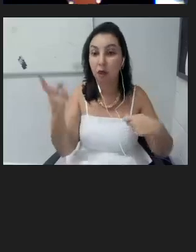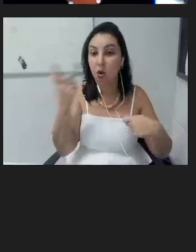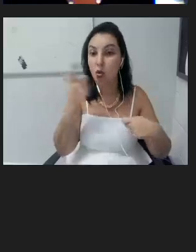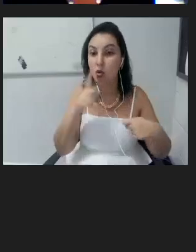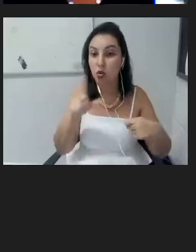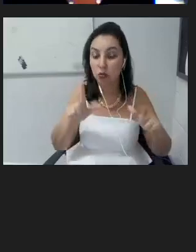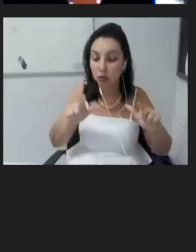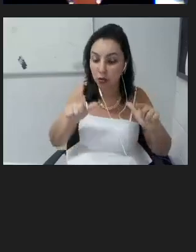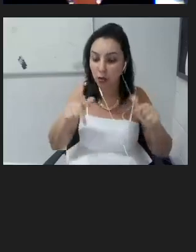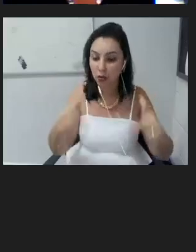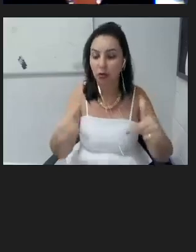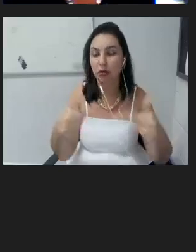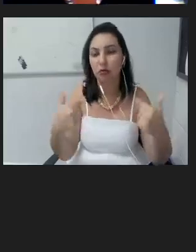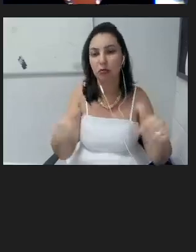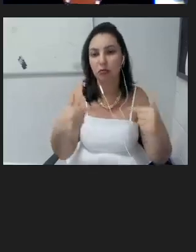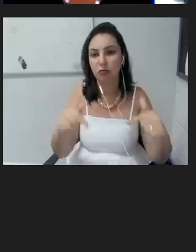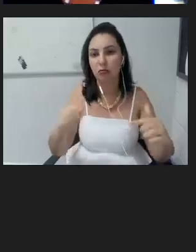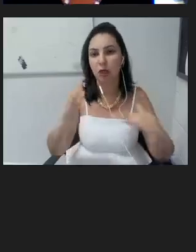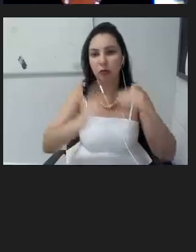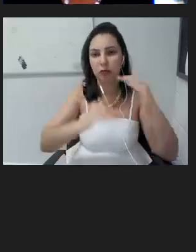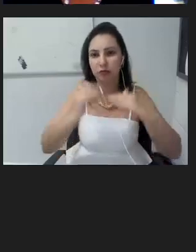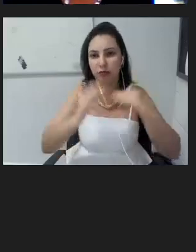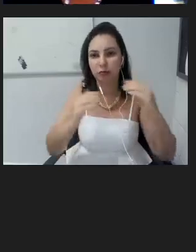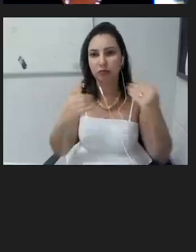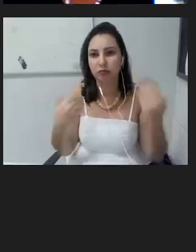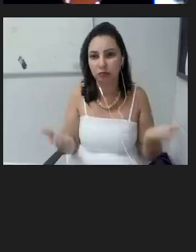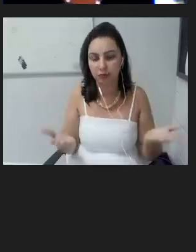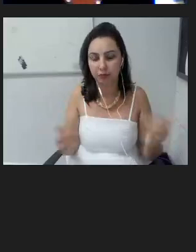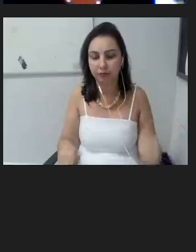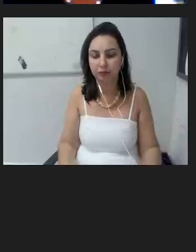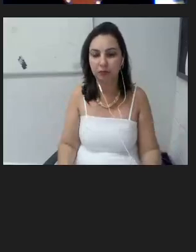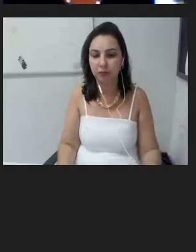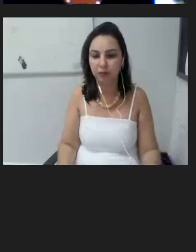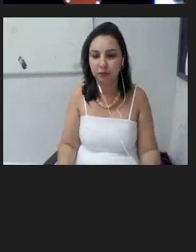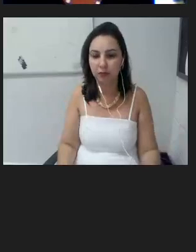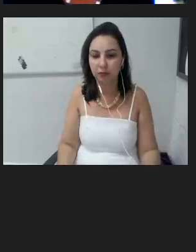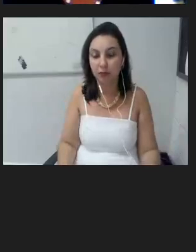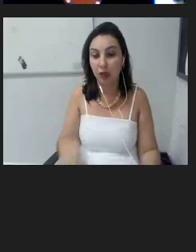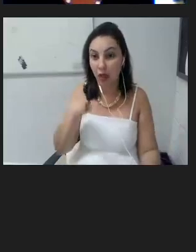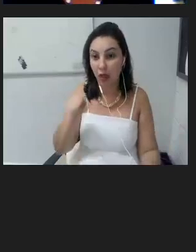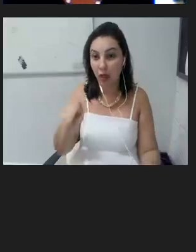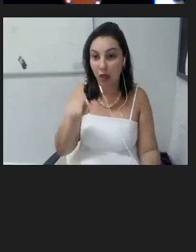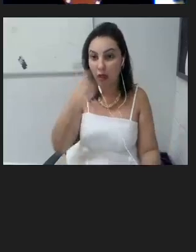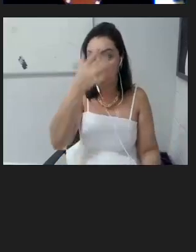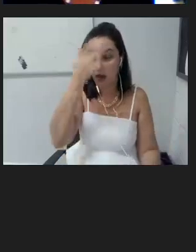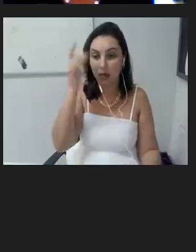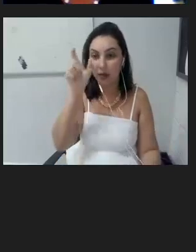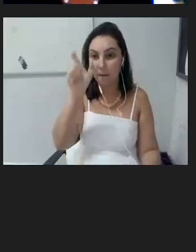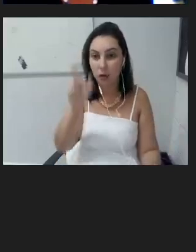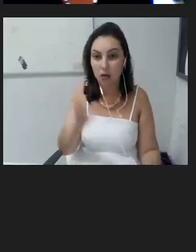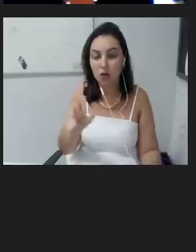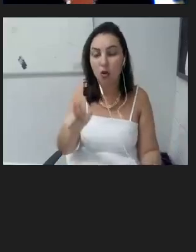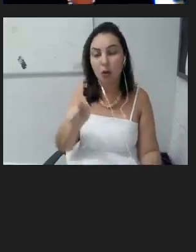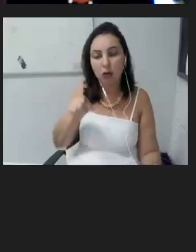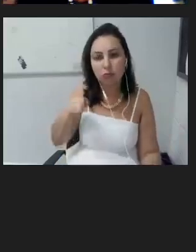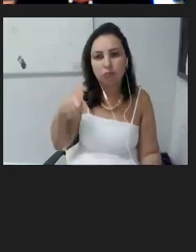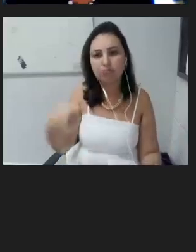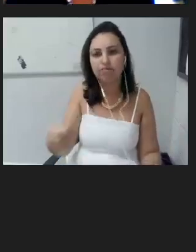daquela função. E aí, com este, com esta pessoa que possui o